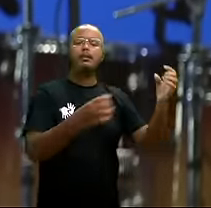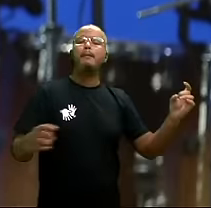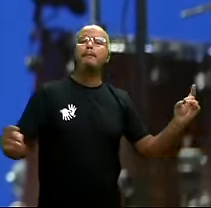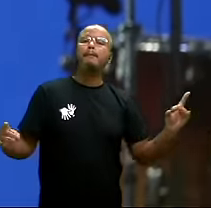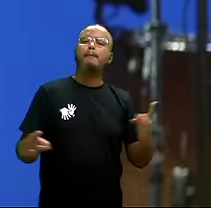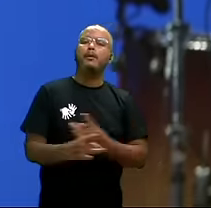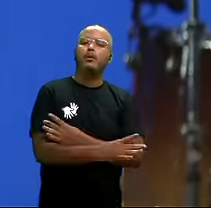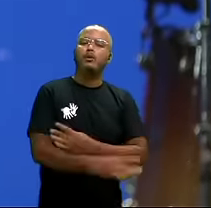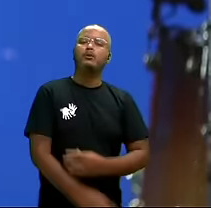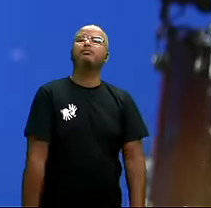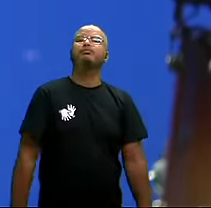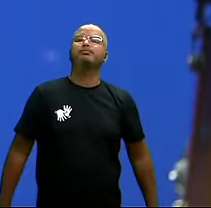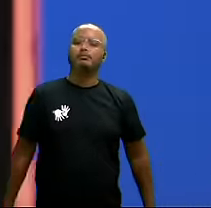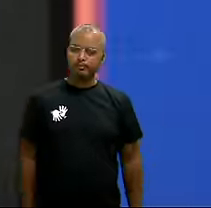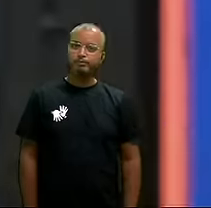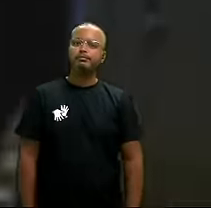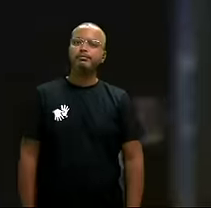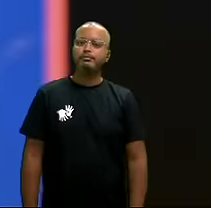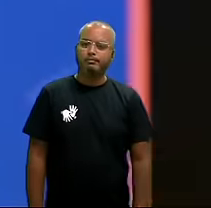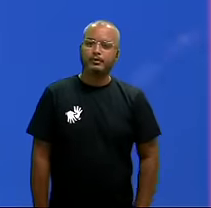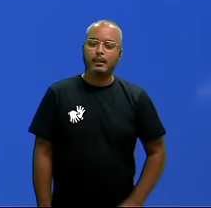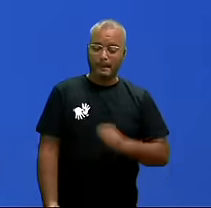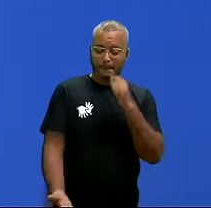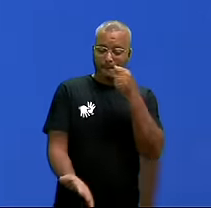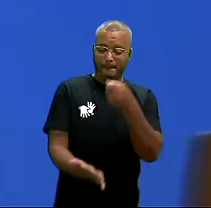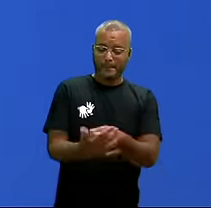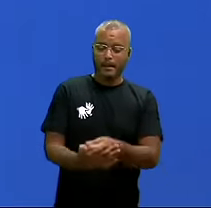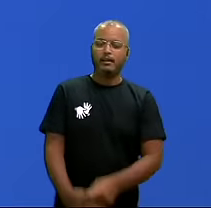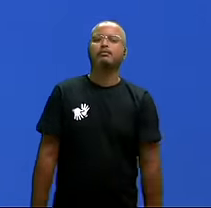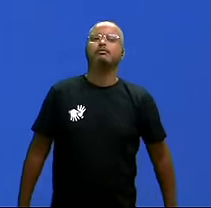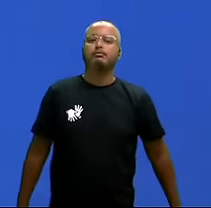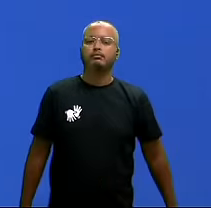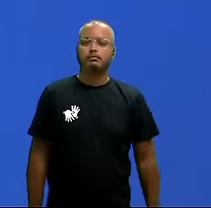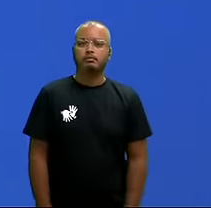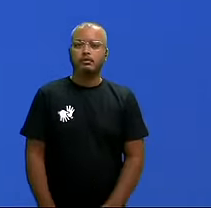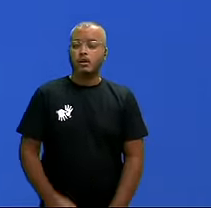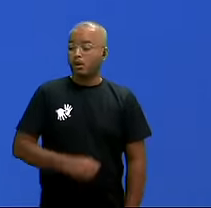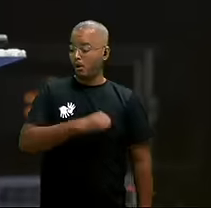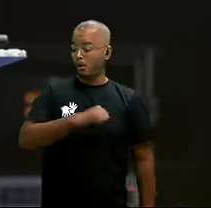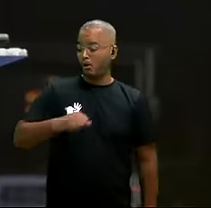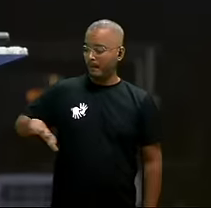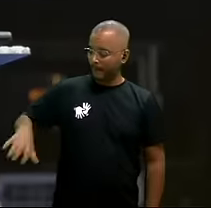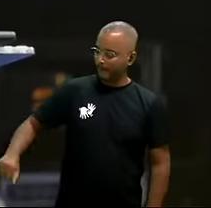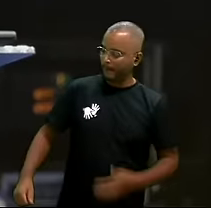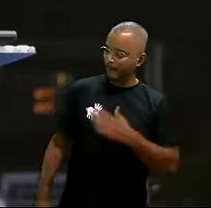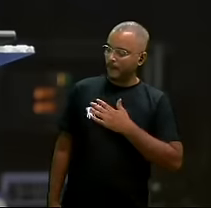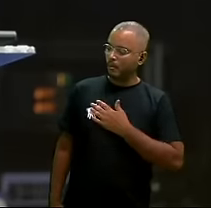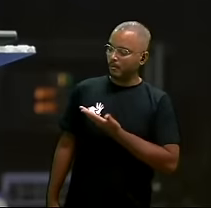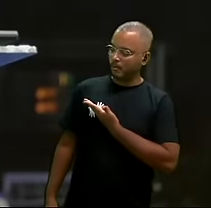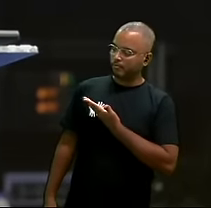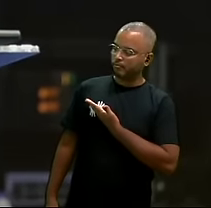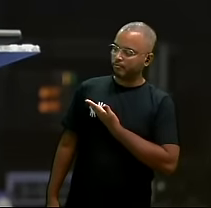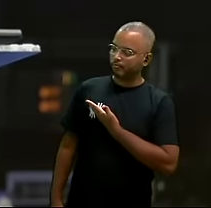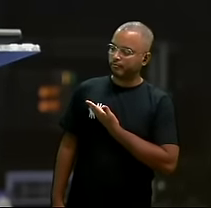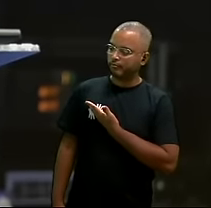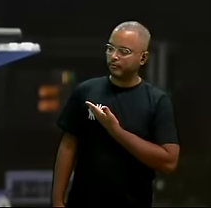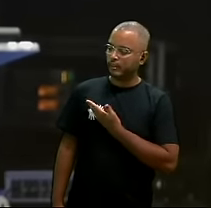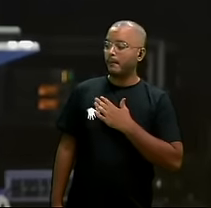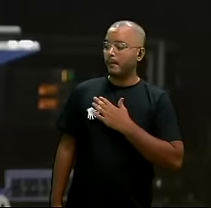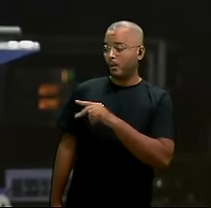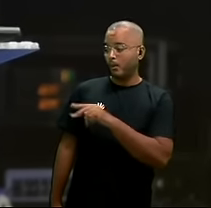consumado. Está pago. Está completo. Pega na mão de quem está do seu lado e diga para ele assim: meu irmão. Vai lá, diga para ele: meu